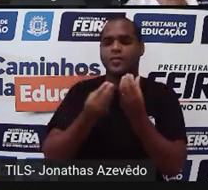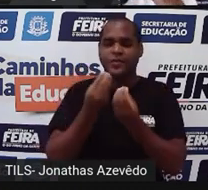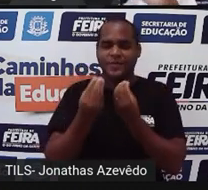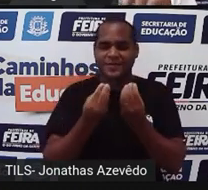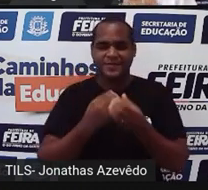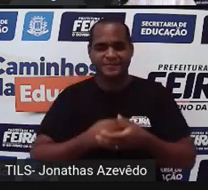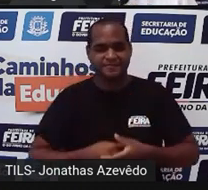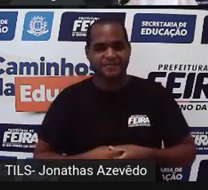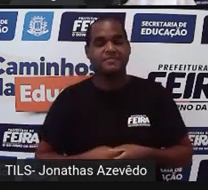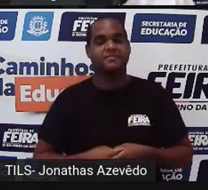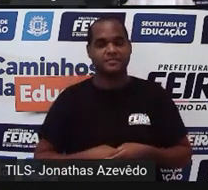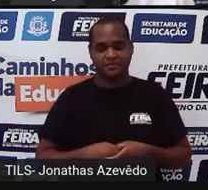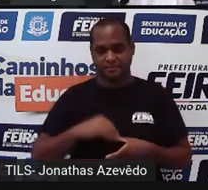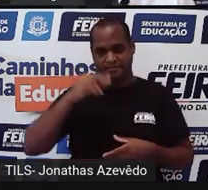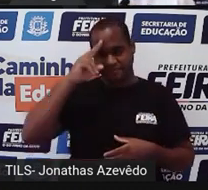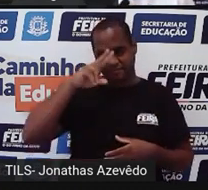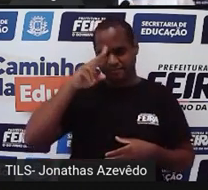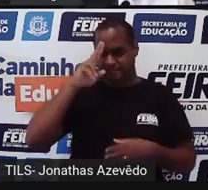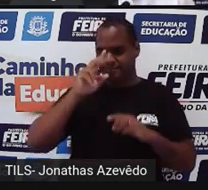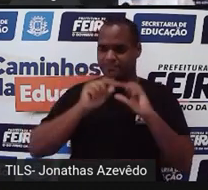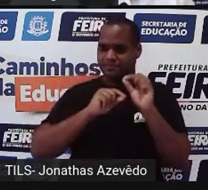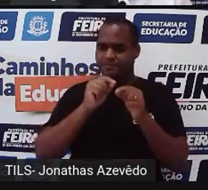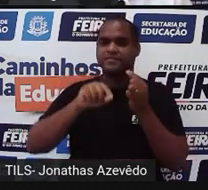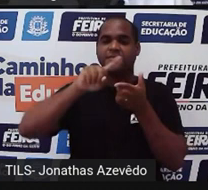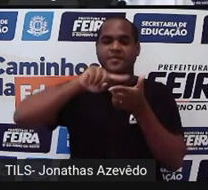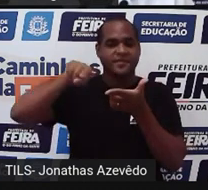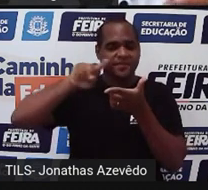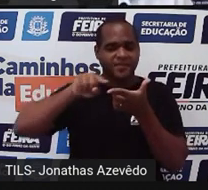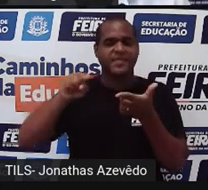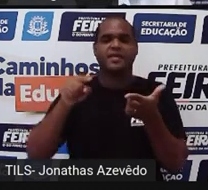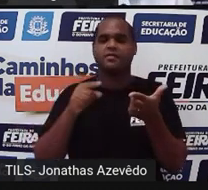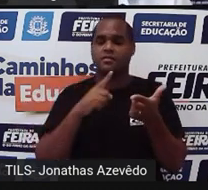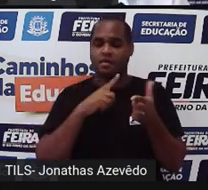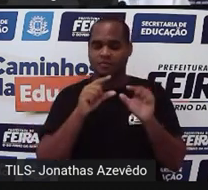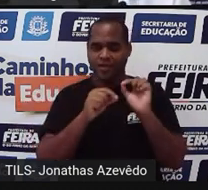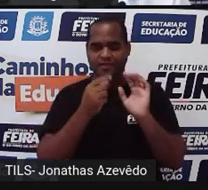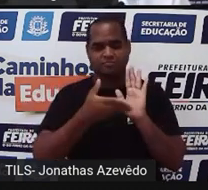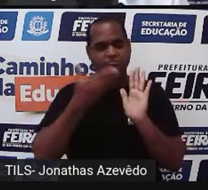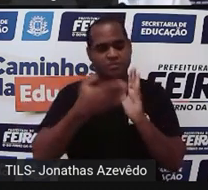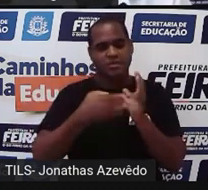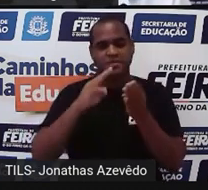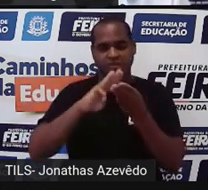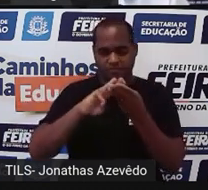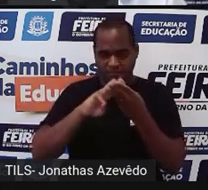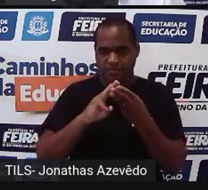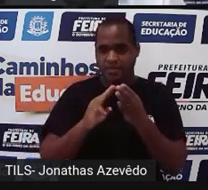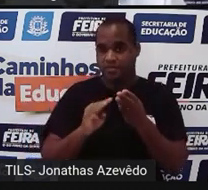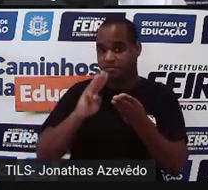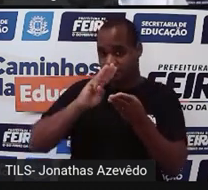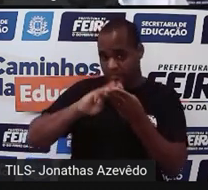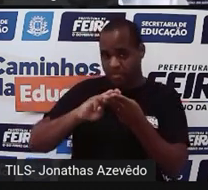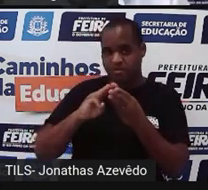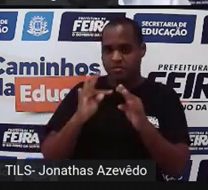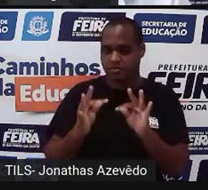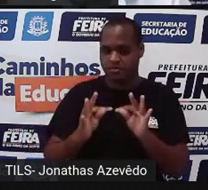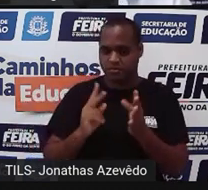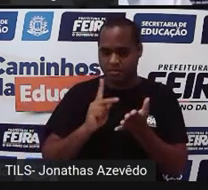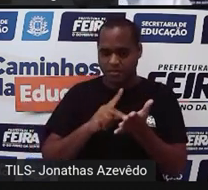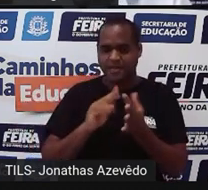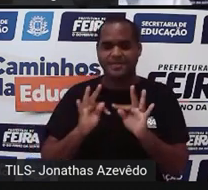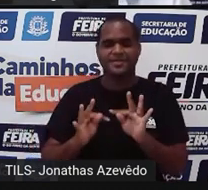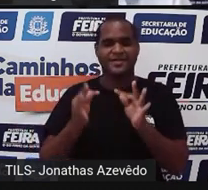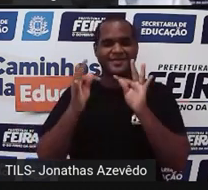bom? Só lembrando que esse problema, tá? Está em um livro de matemática chamado Matemática,